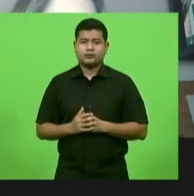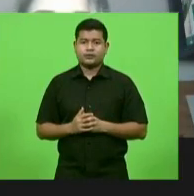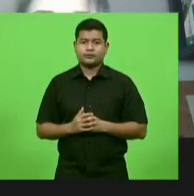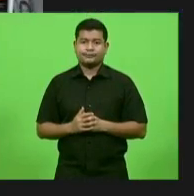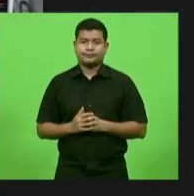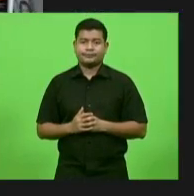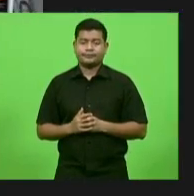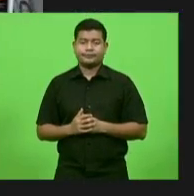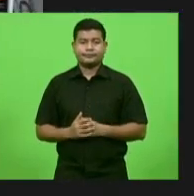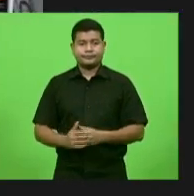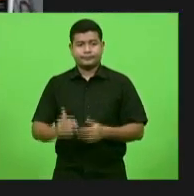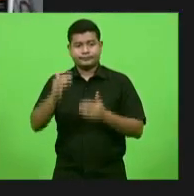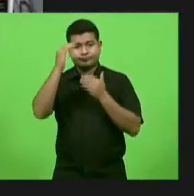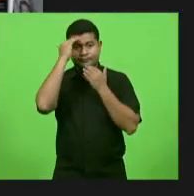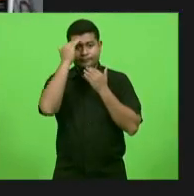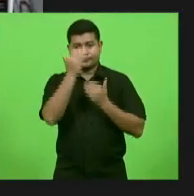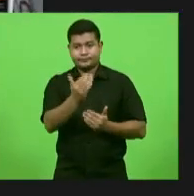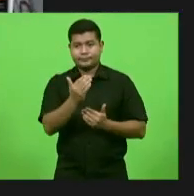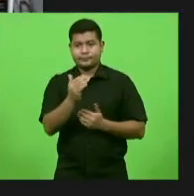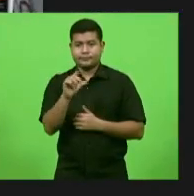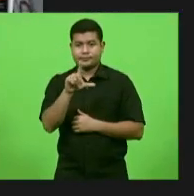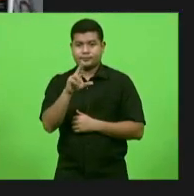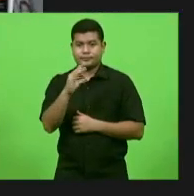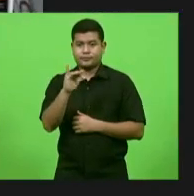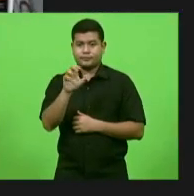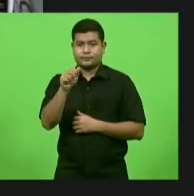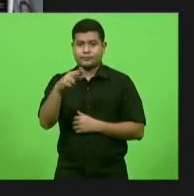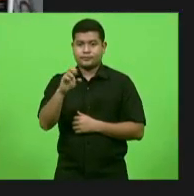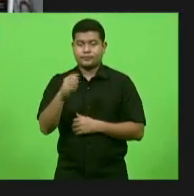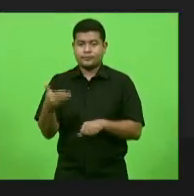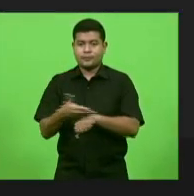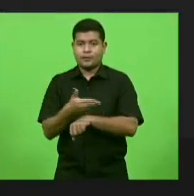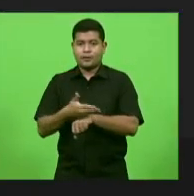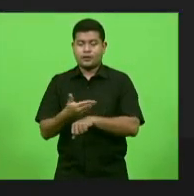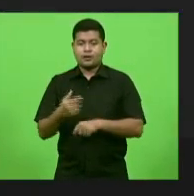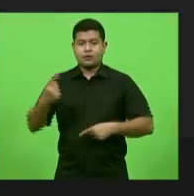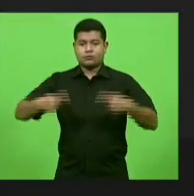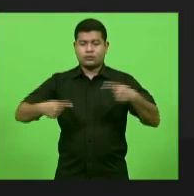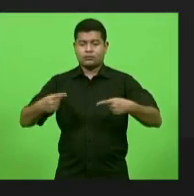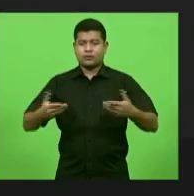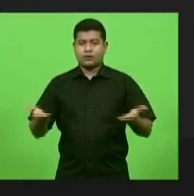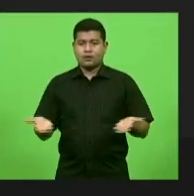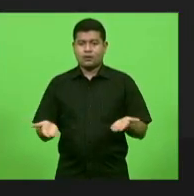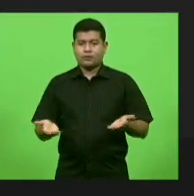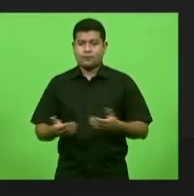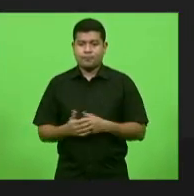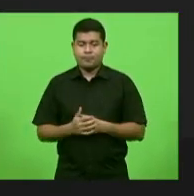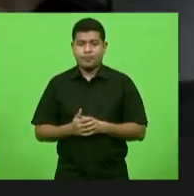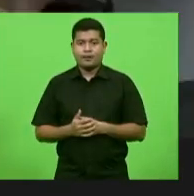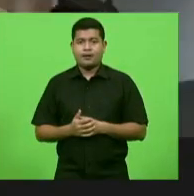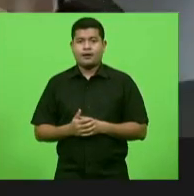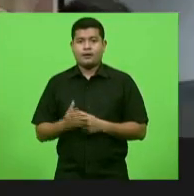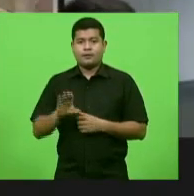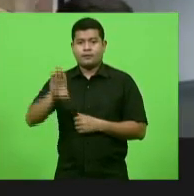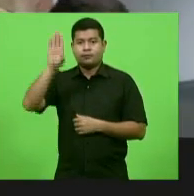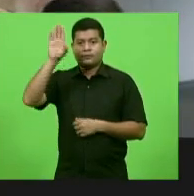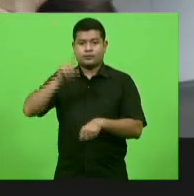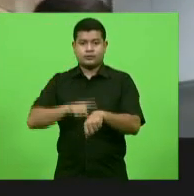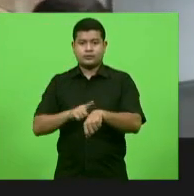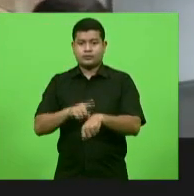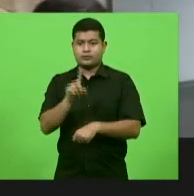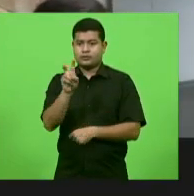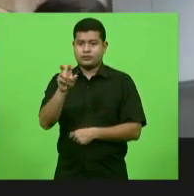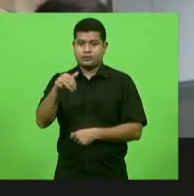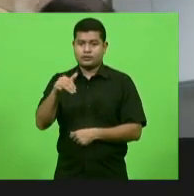Obrigado também, doutora Luciane, por sua participação e contribuição ao debate. Tem a palavra agora, para completar os 15 minutos,